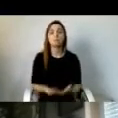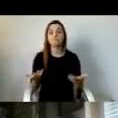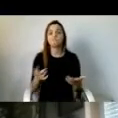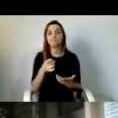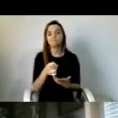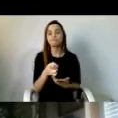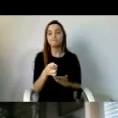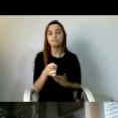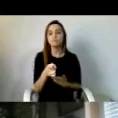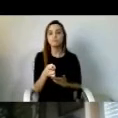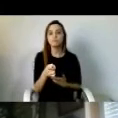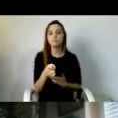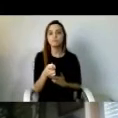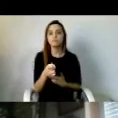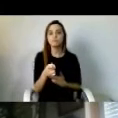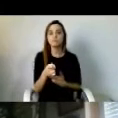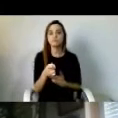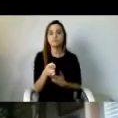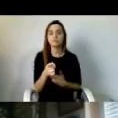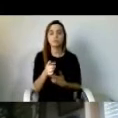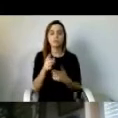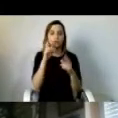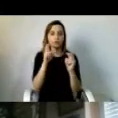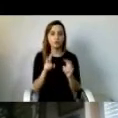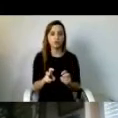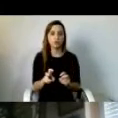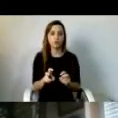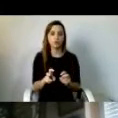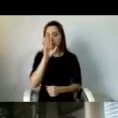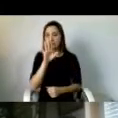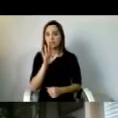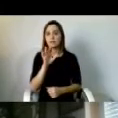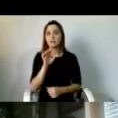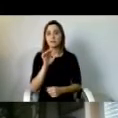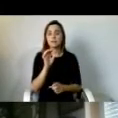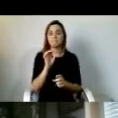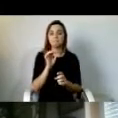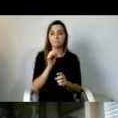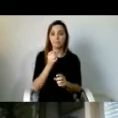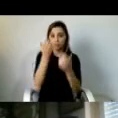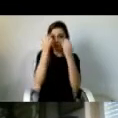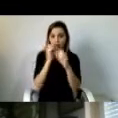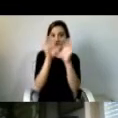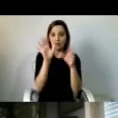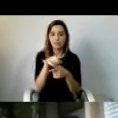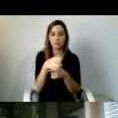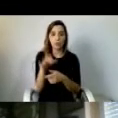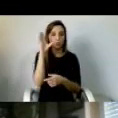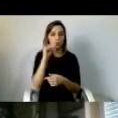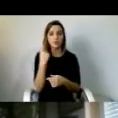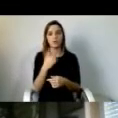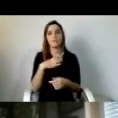isso que esta investigação nos deixa claro. Mas já haveria muita mais informação para